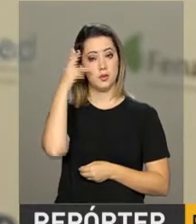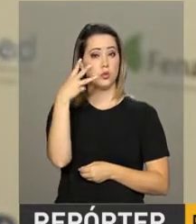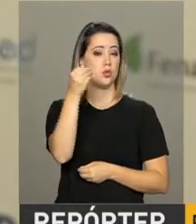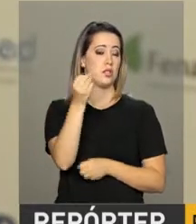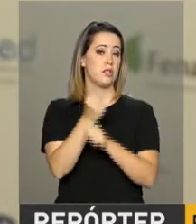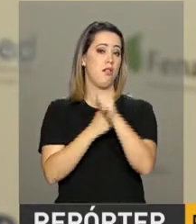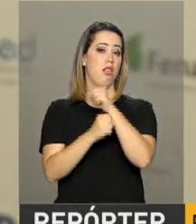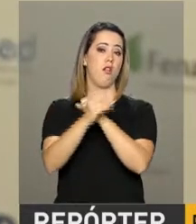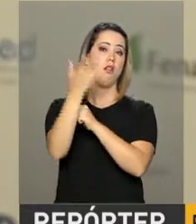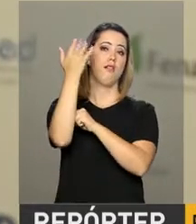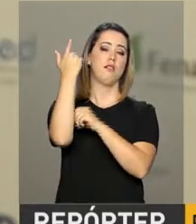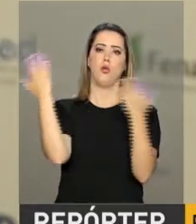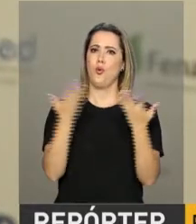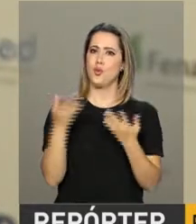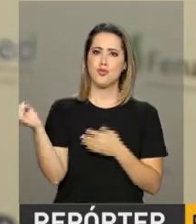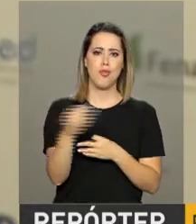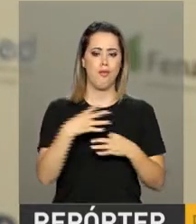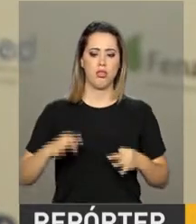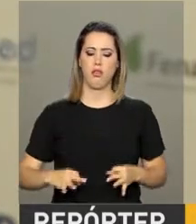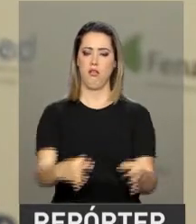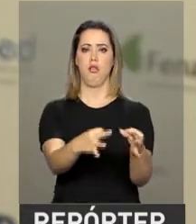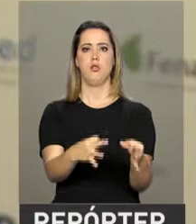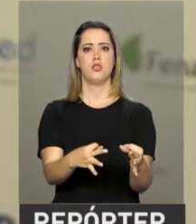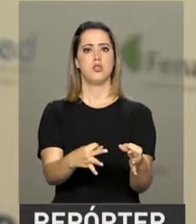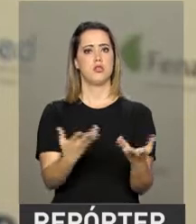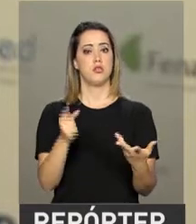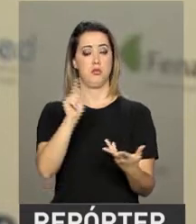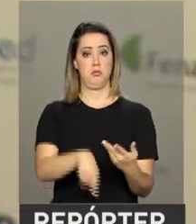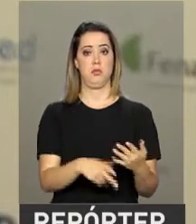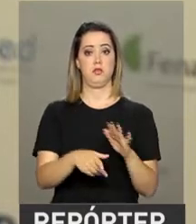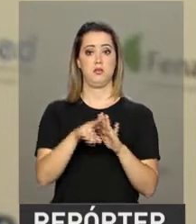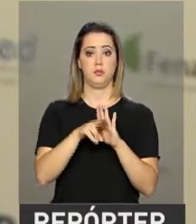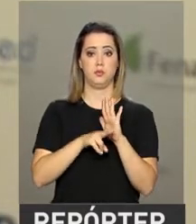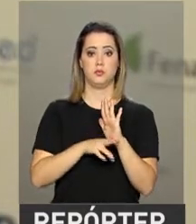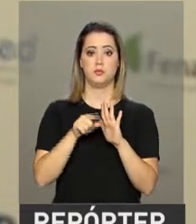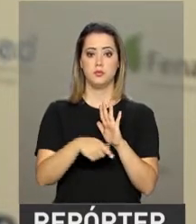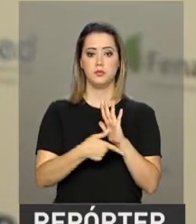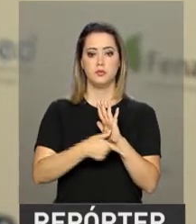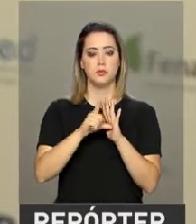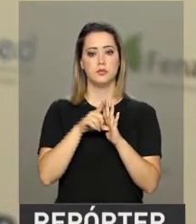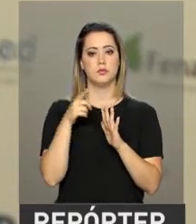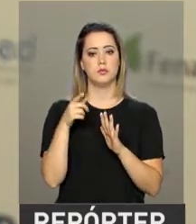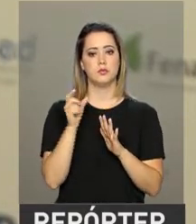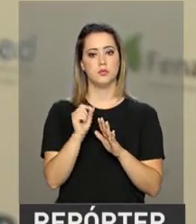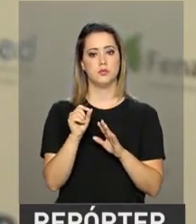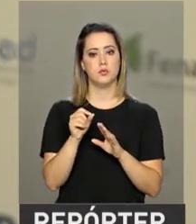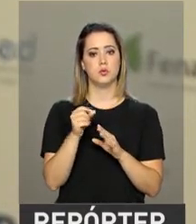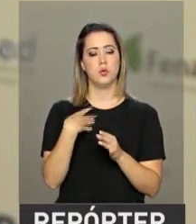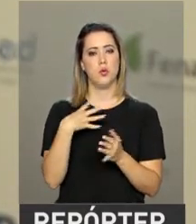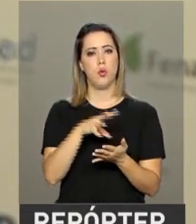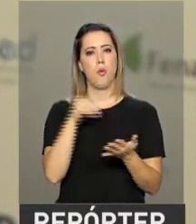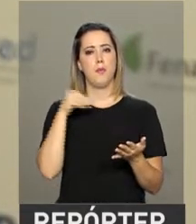de hoje com a tecnologia competição de alto custo então medidas de obviamente captam recursos